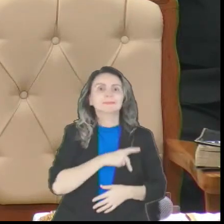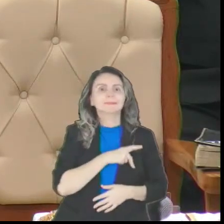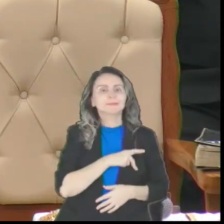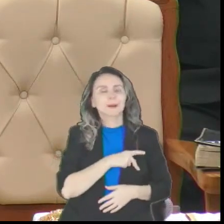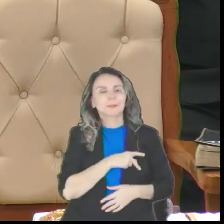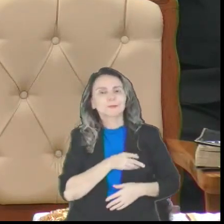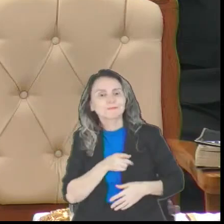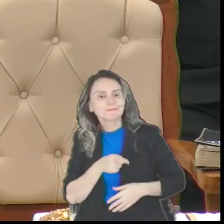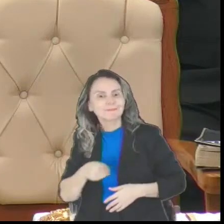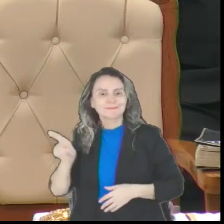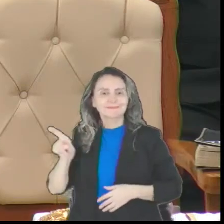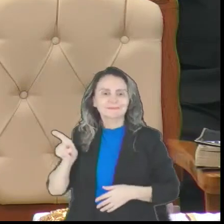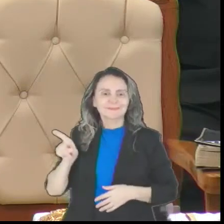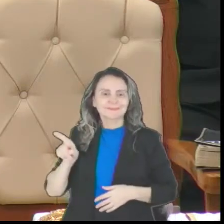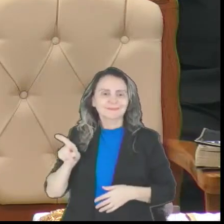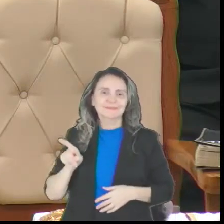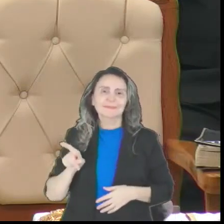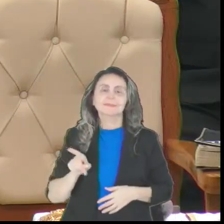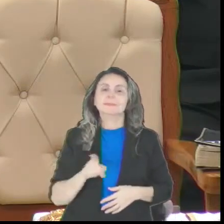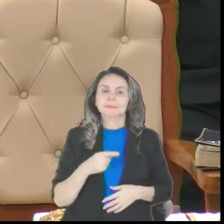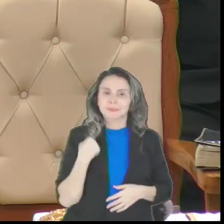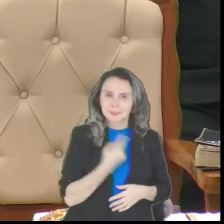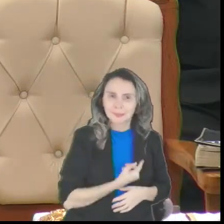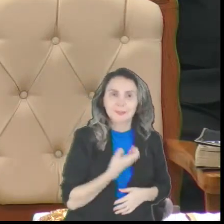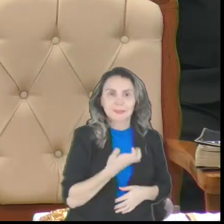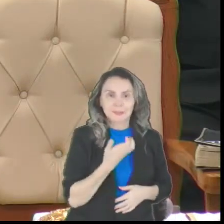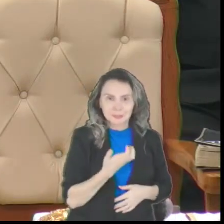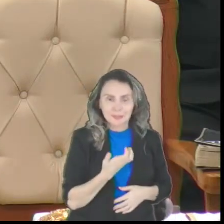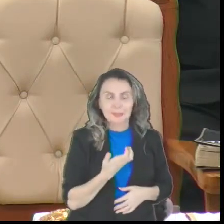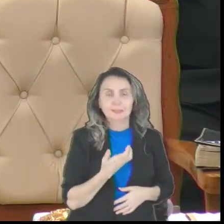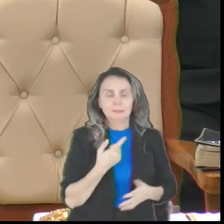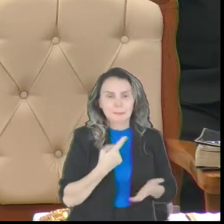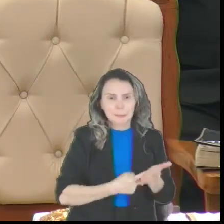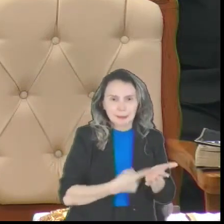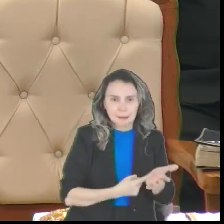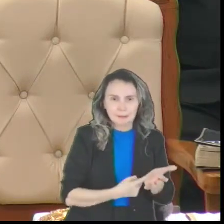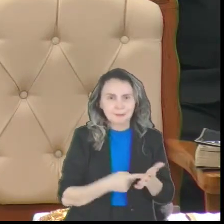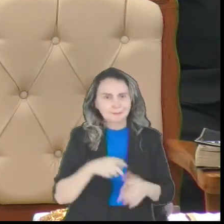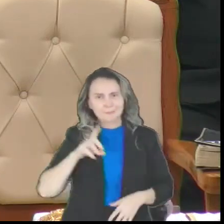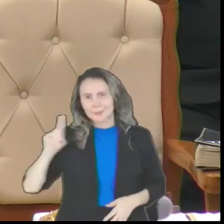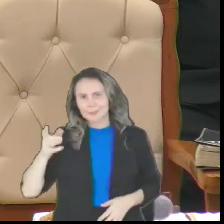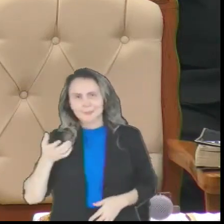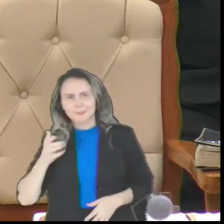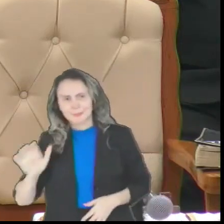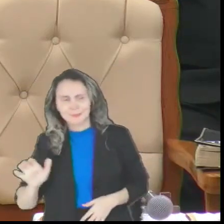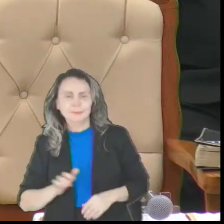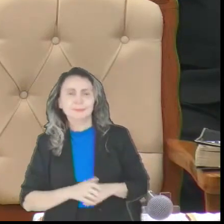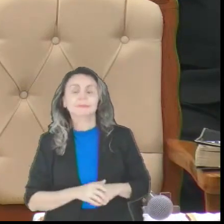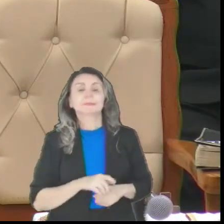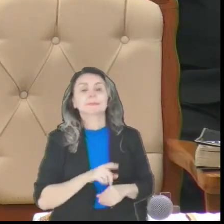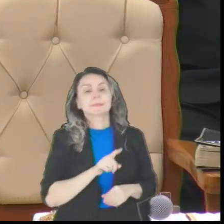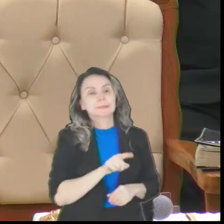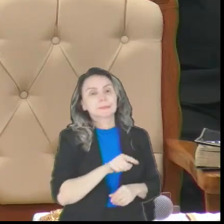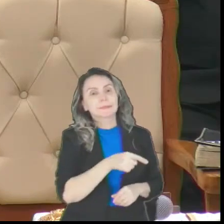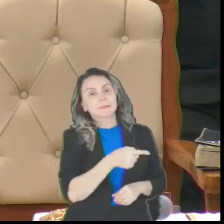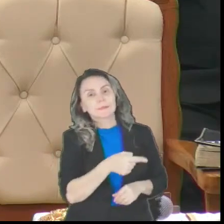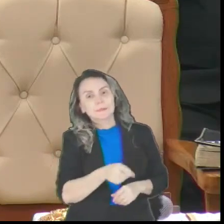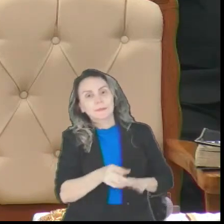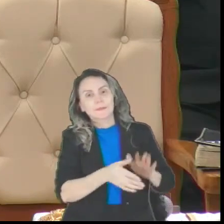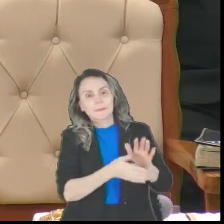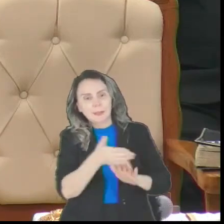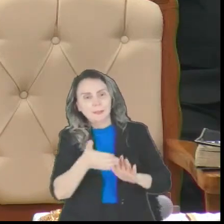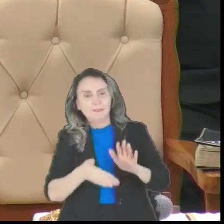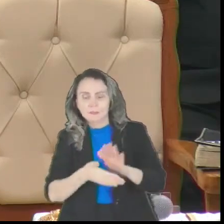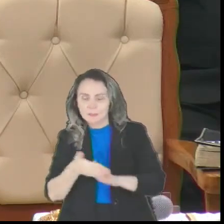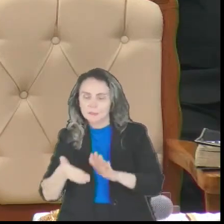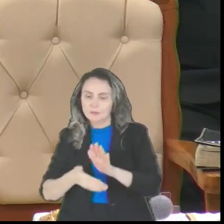Às vezes nós queremos uma coisa, mas Deus tem sua agenda. Ele sai de Neápolis, Anfípolis e vão para Filipos,